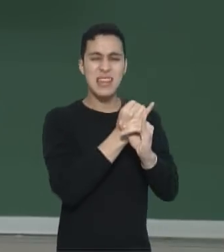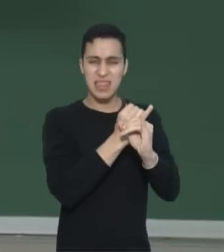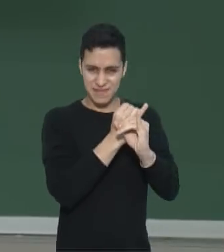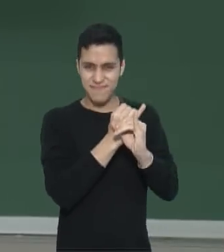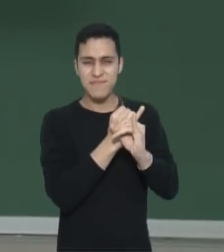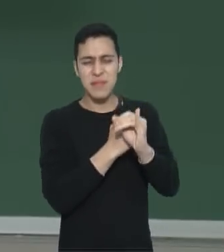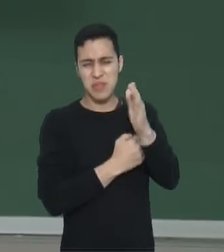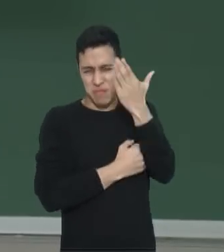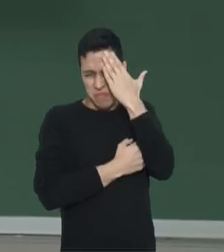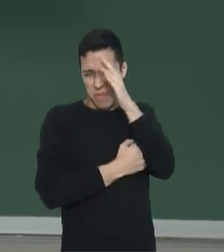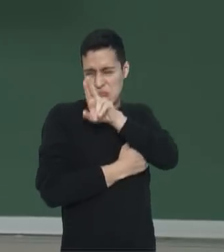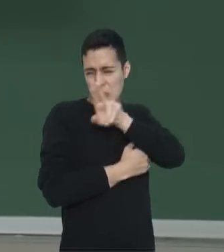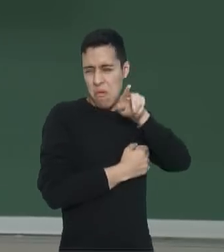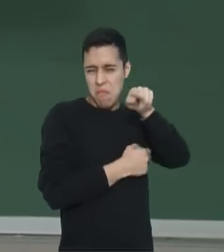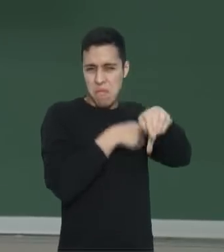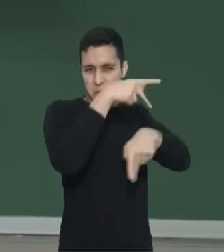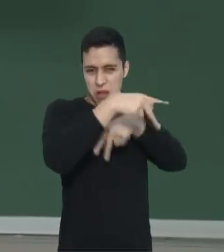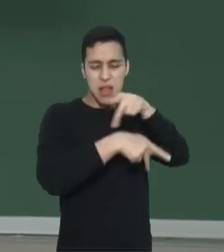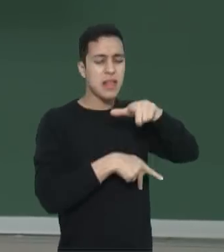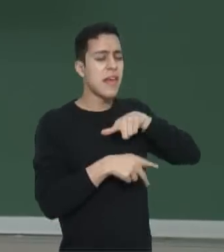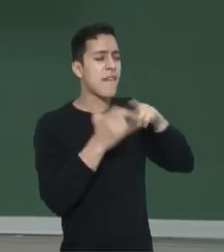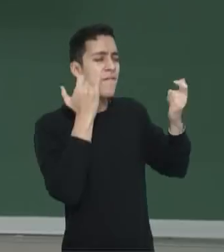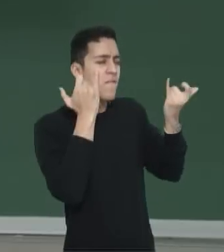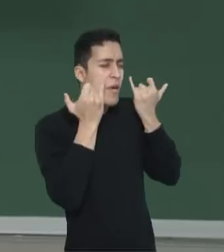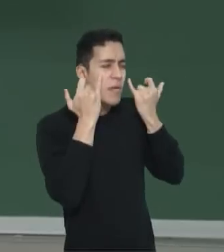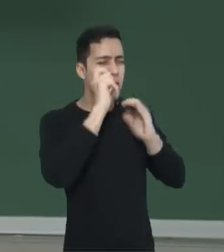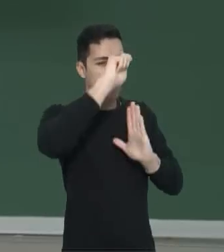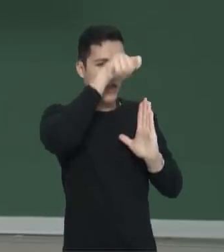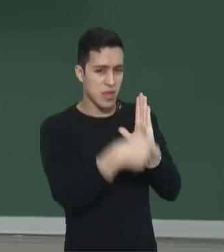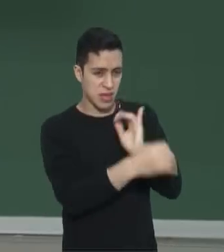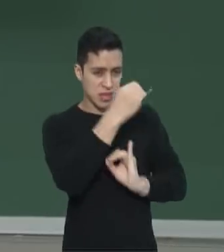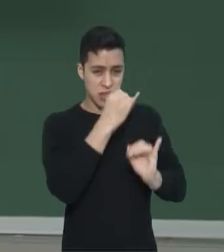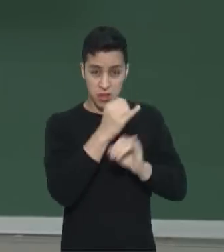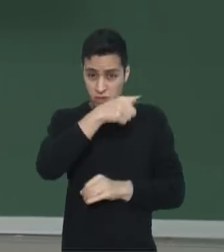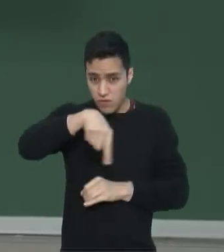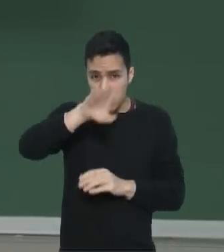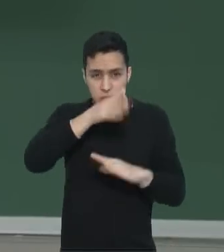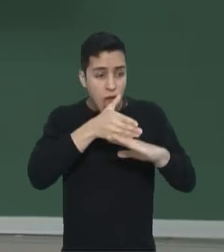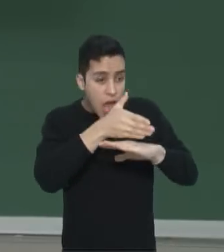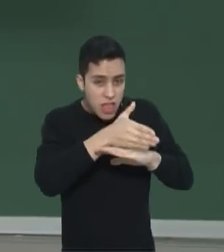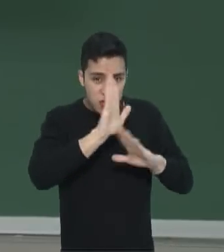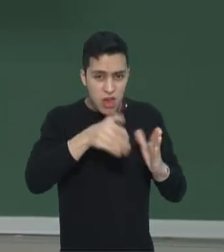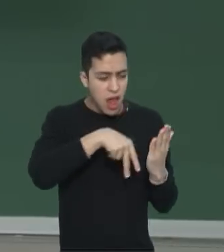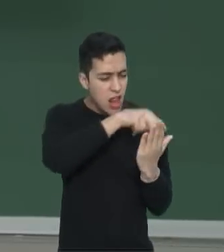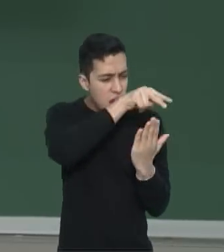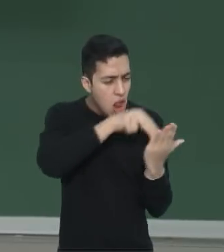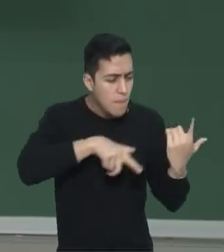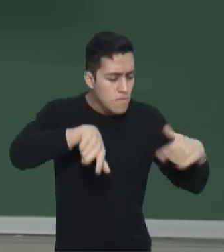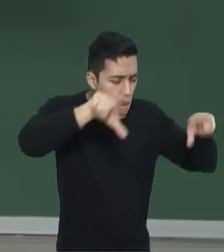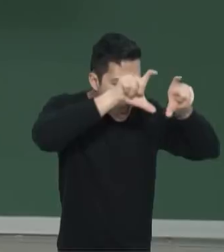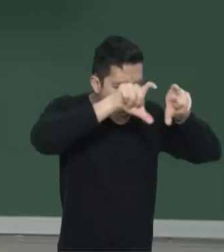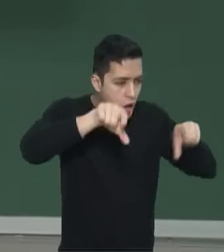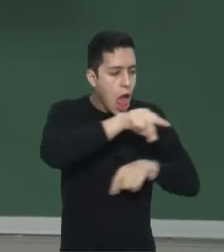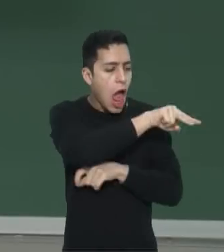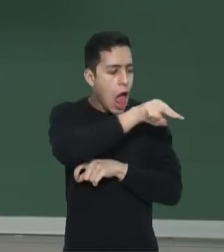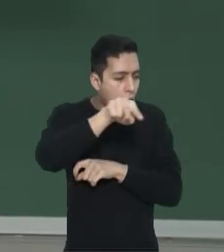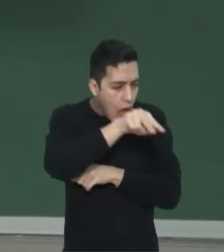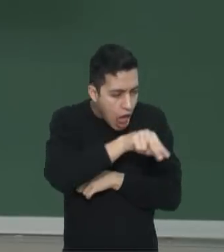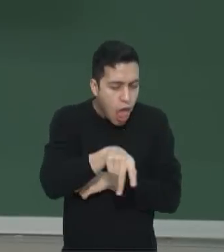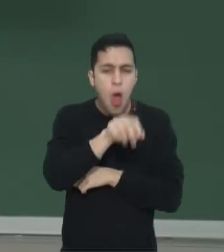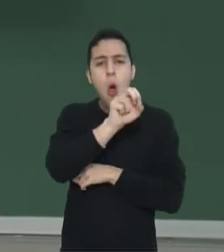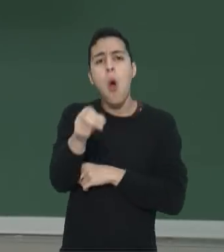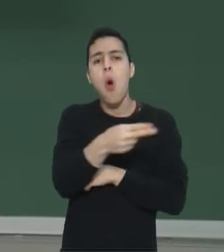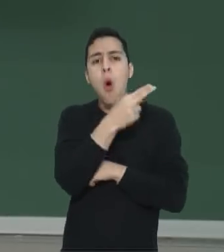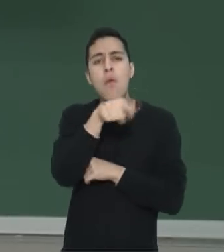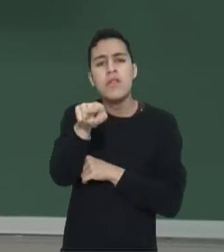algumas informações sobre isso, sobre a internet. Você já teve acesso, já leu alguma coisa, algum artigo, já ouviu sobre ela